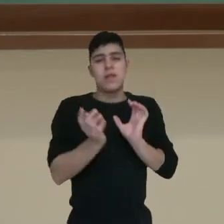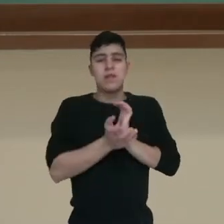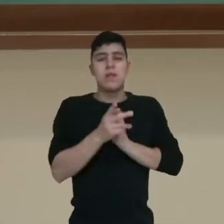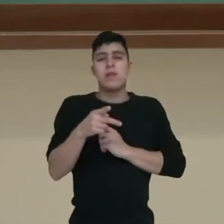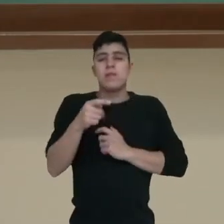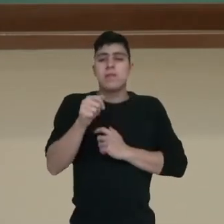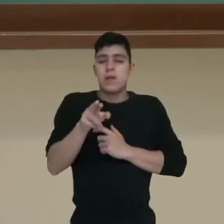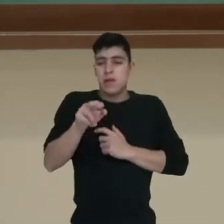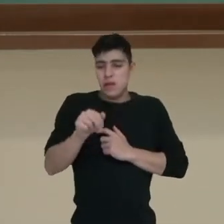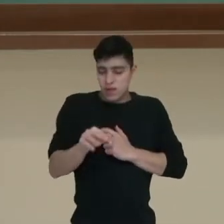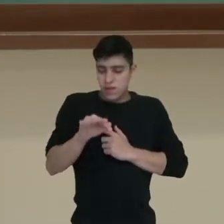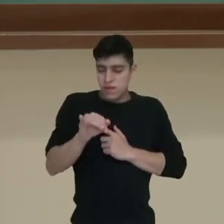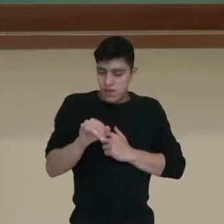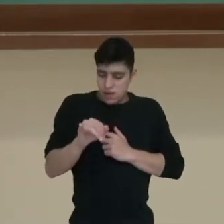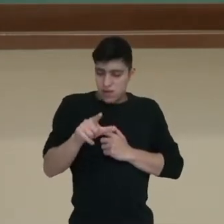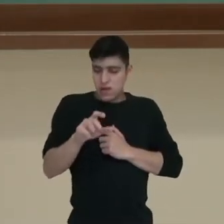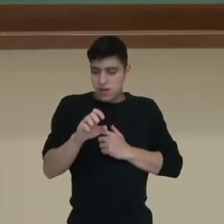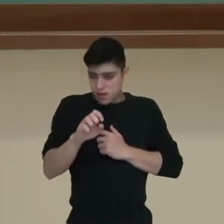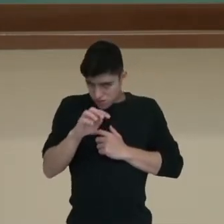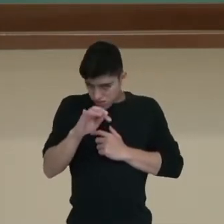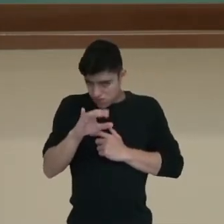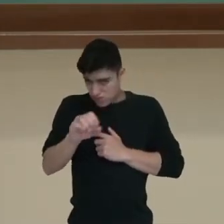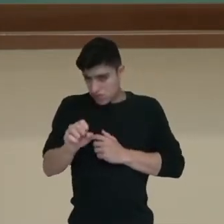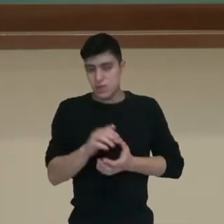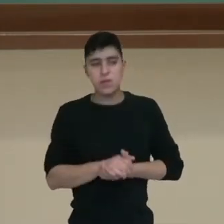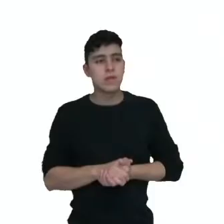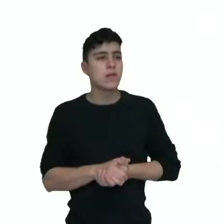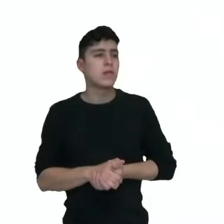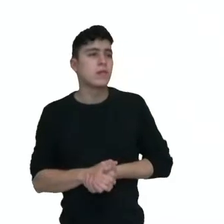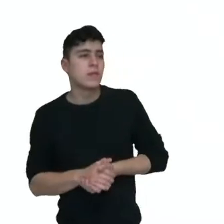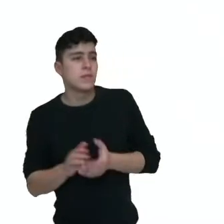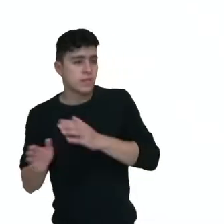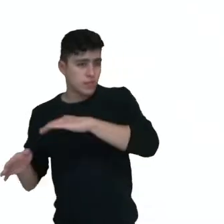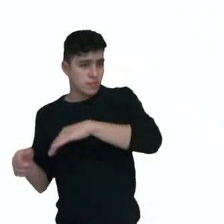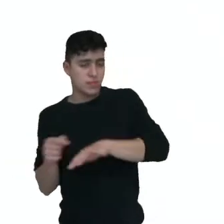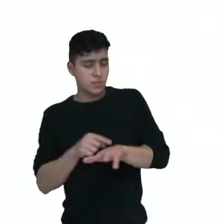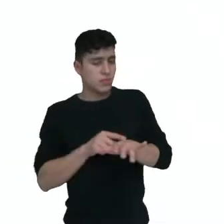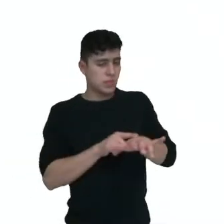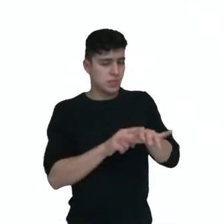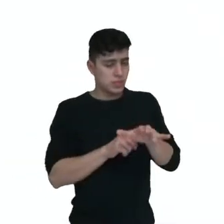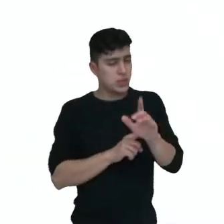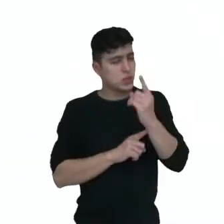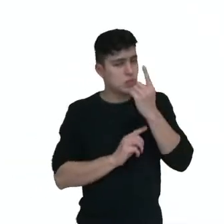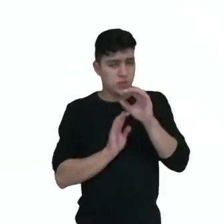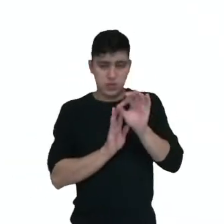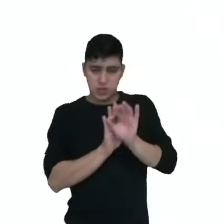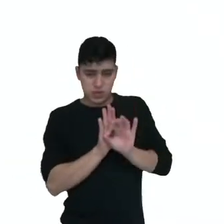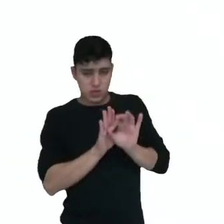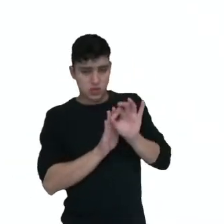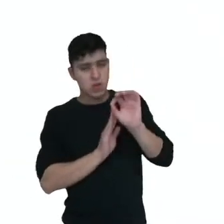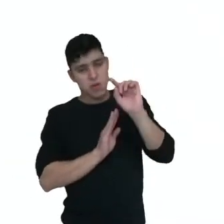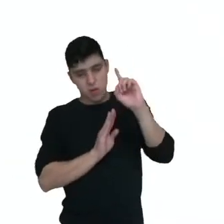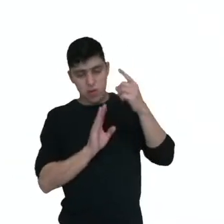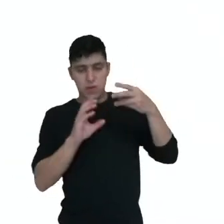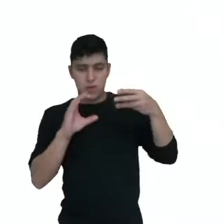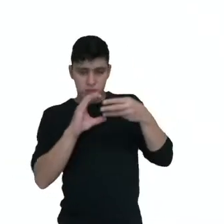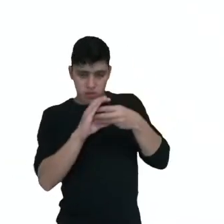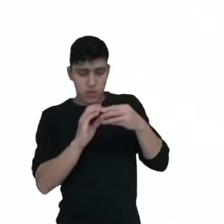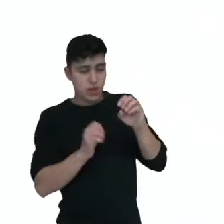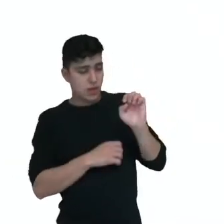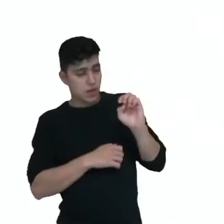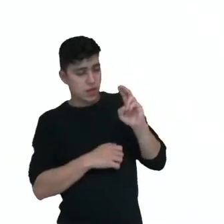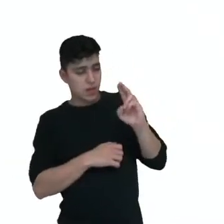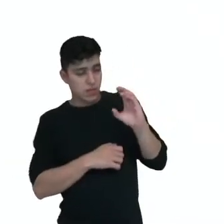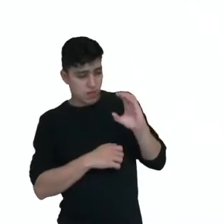ok? Bom, os protozoários especificamente, então, eles são unicelulares, são eucariontes, isso quer dizer que tem